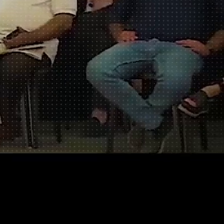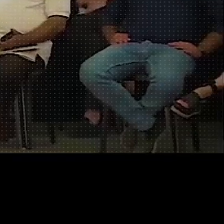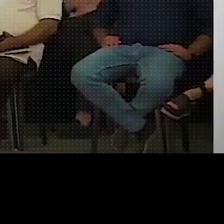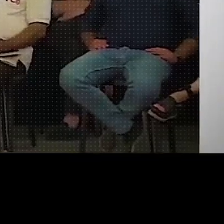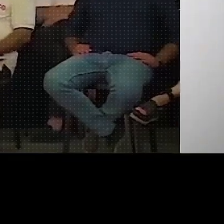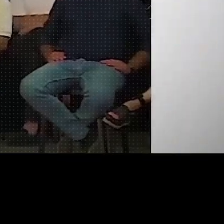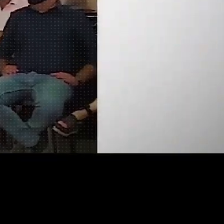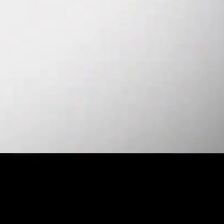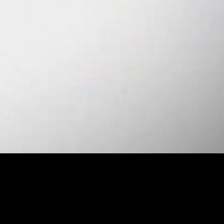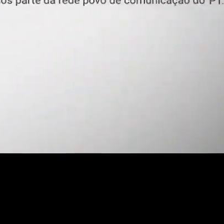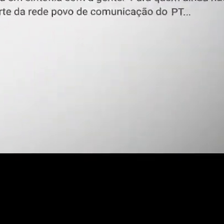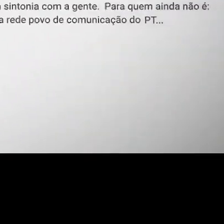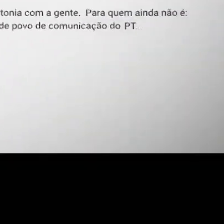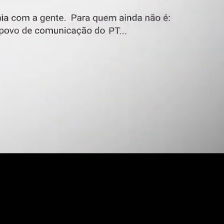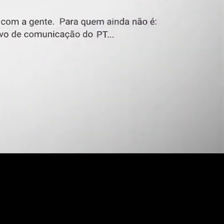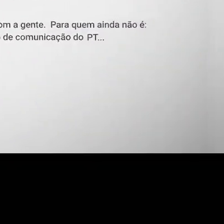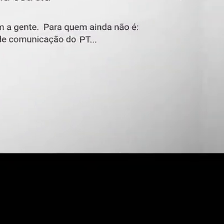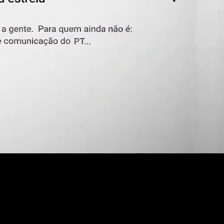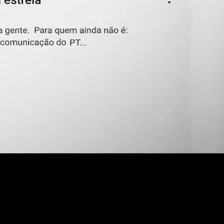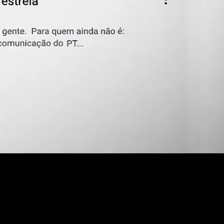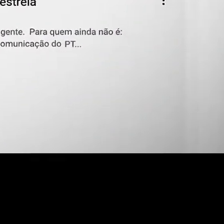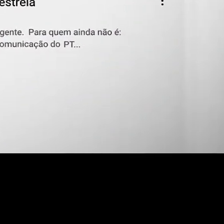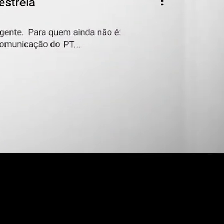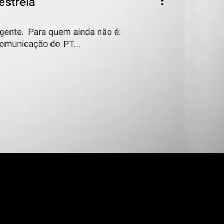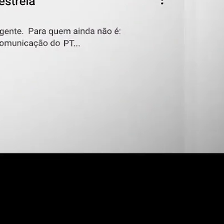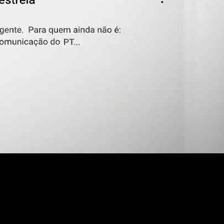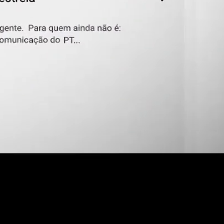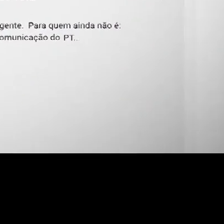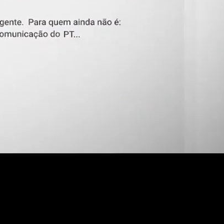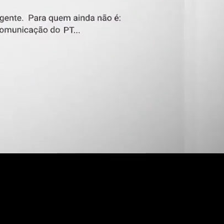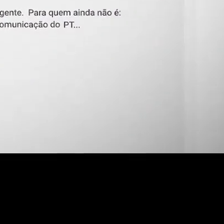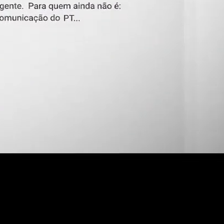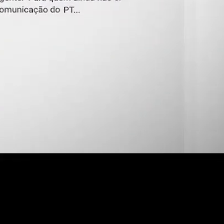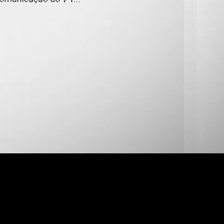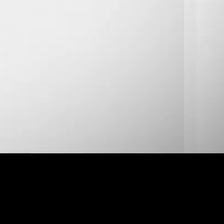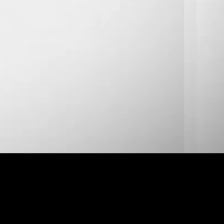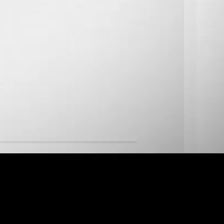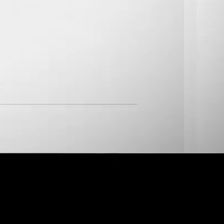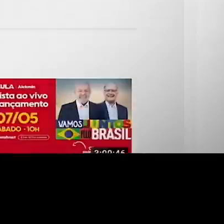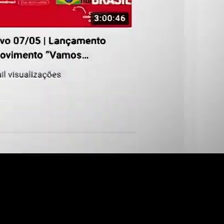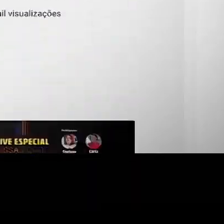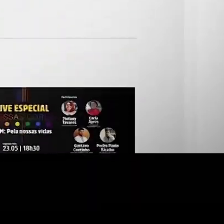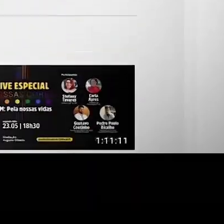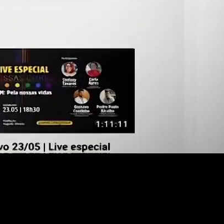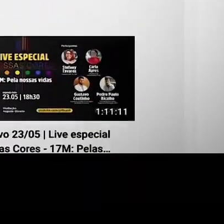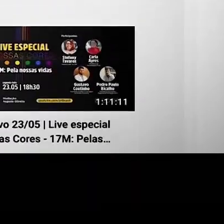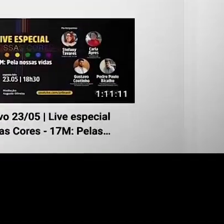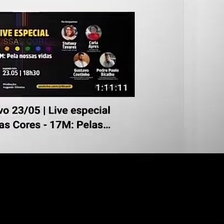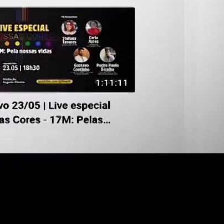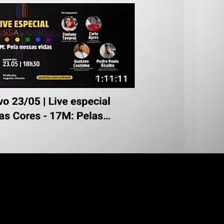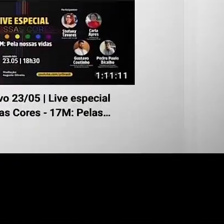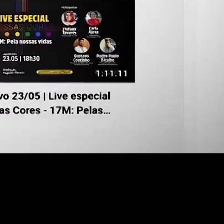a situação, a gente sempre toma partido da verdade.